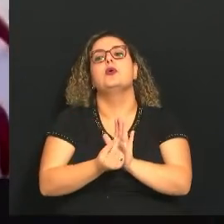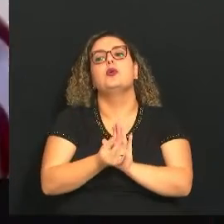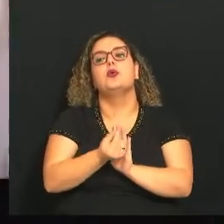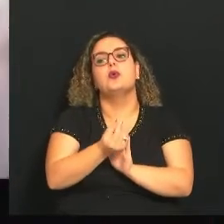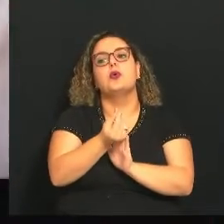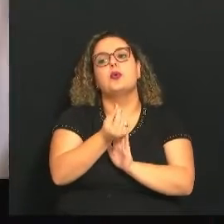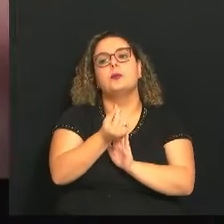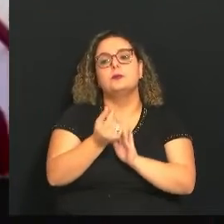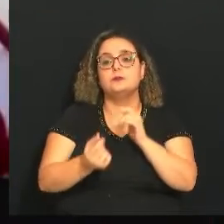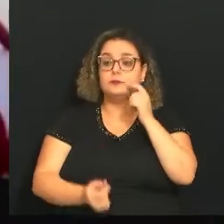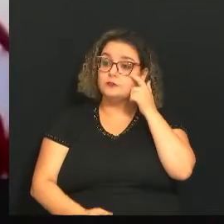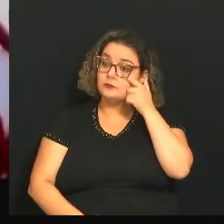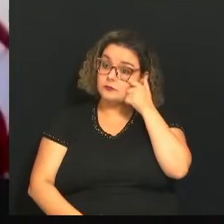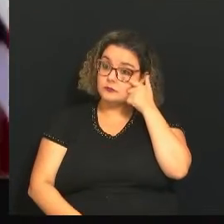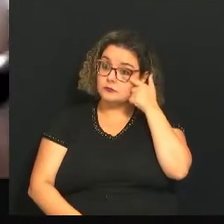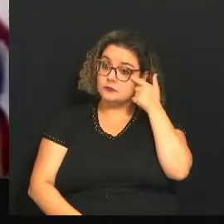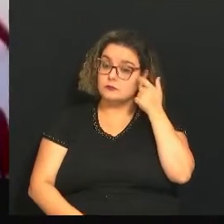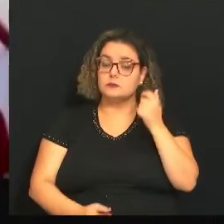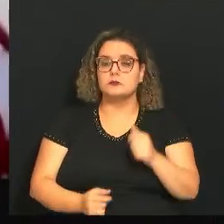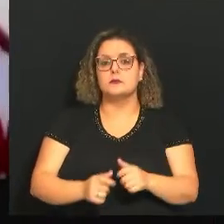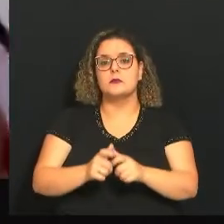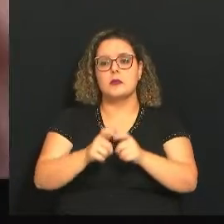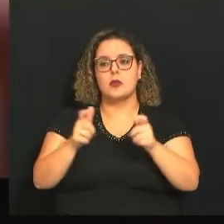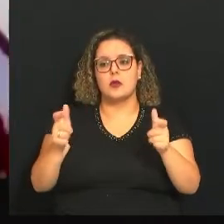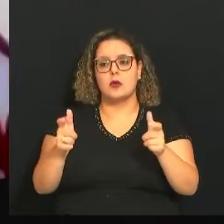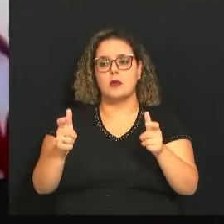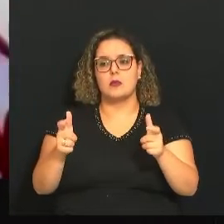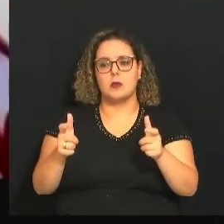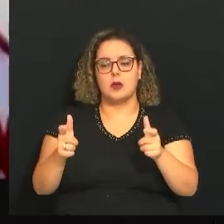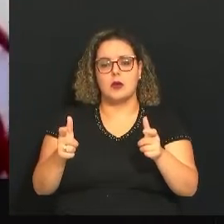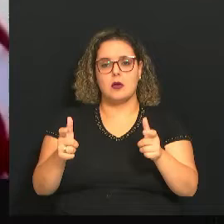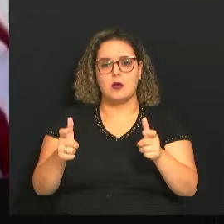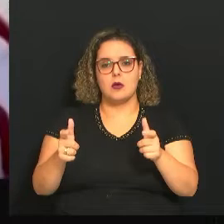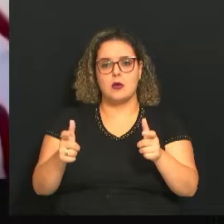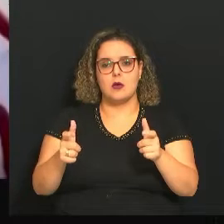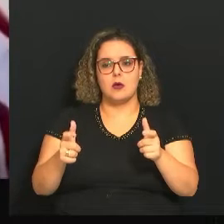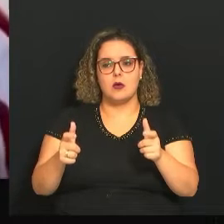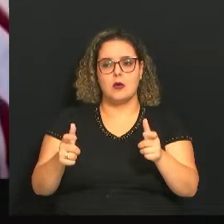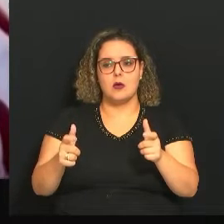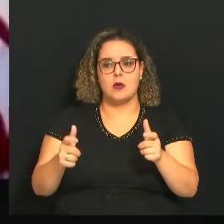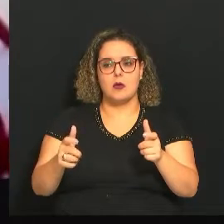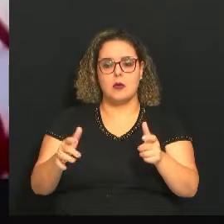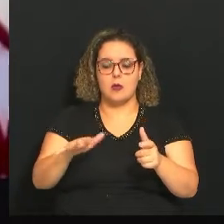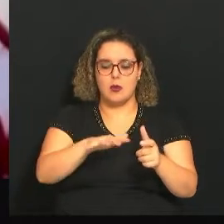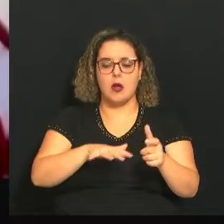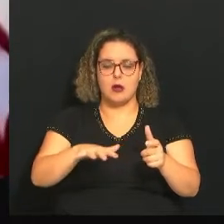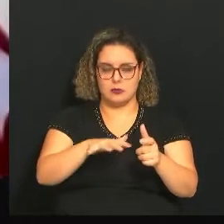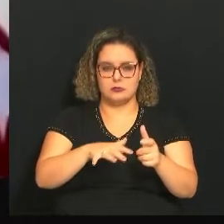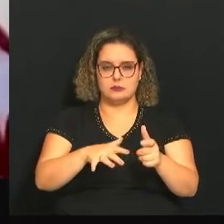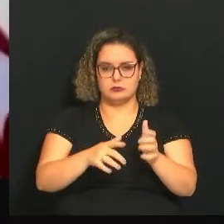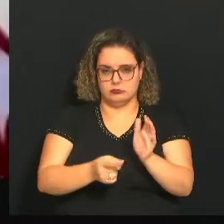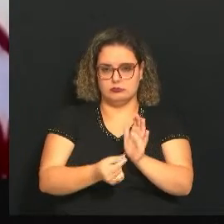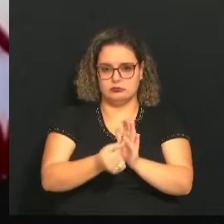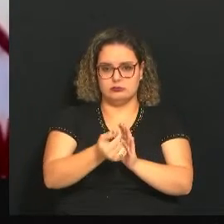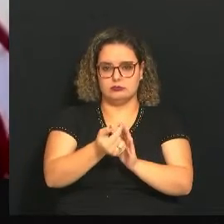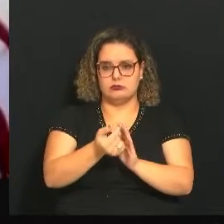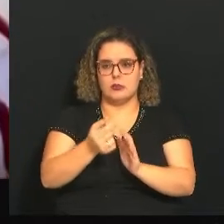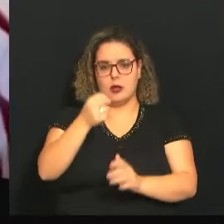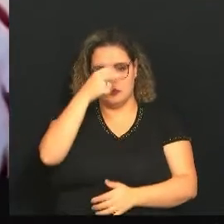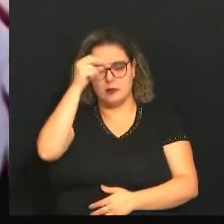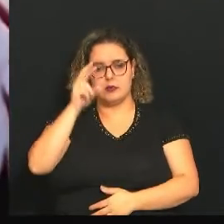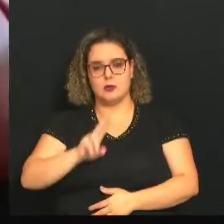aquela receita corrente, né, que é a maior parte do dinheiro que a prefeitura tem para usar, ela cresce,